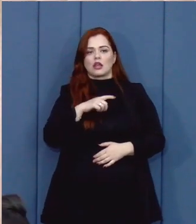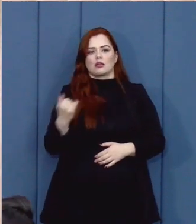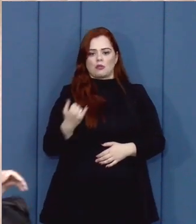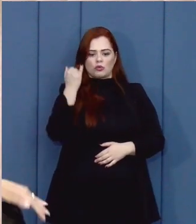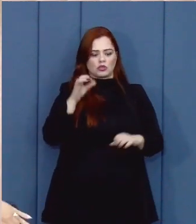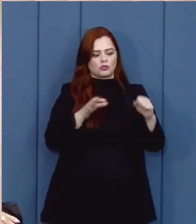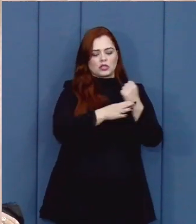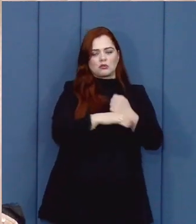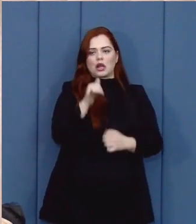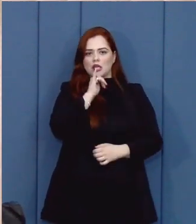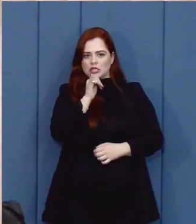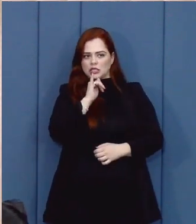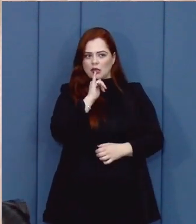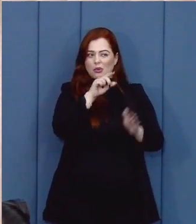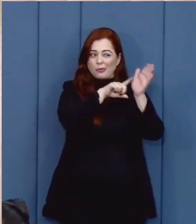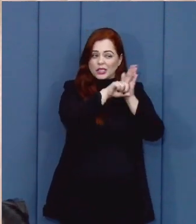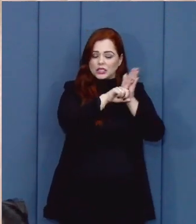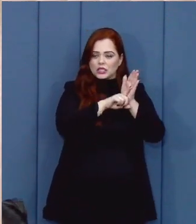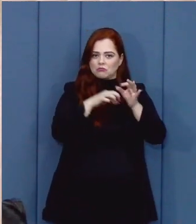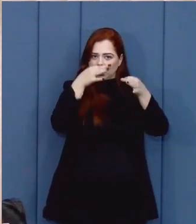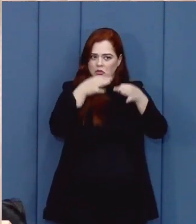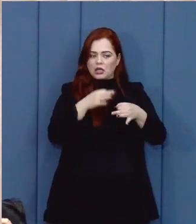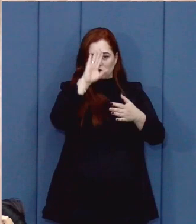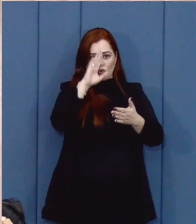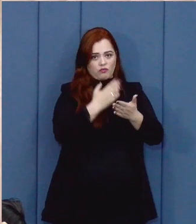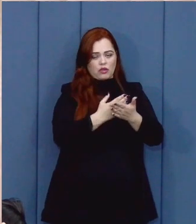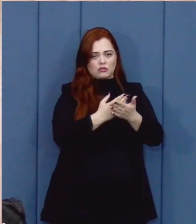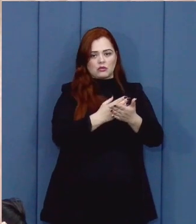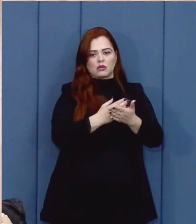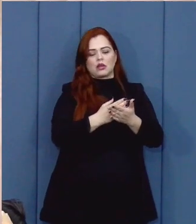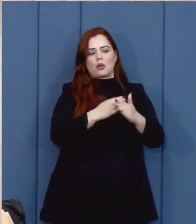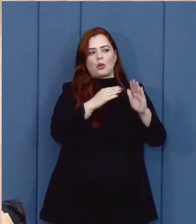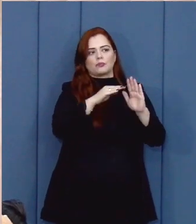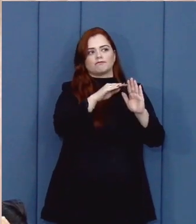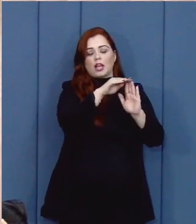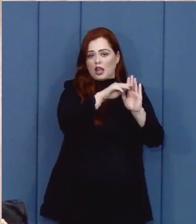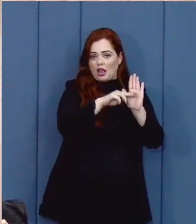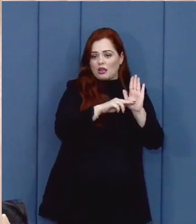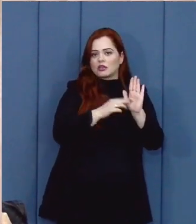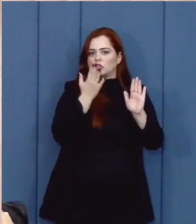por exemplo, medições confiáveis, padrões metrológicos alimentares,